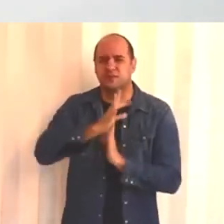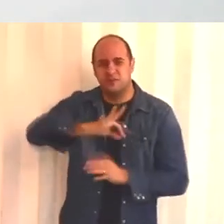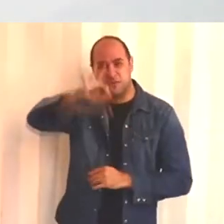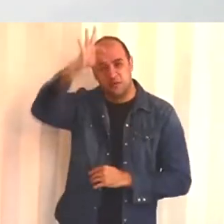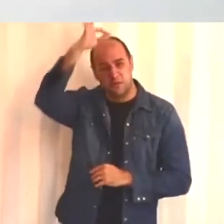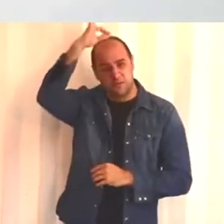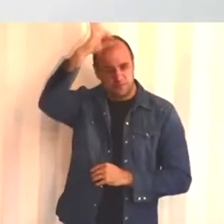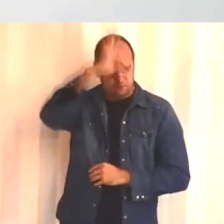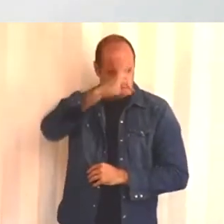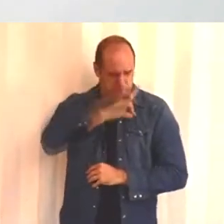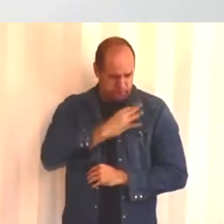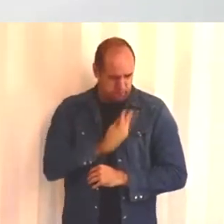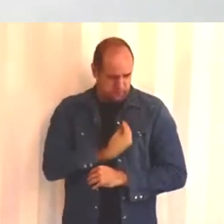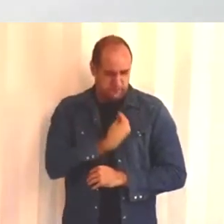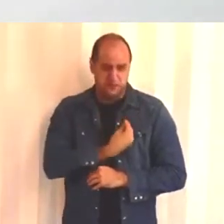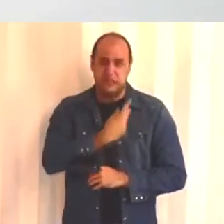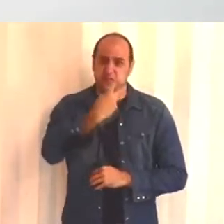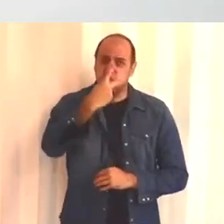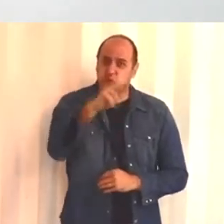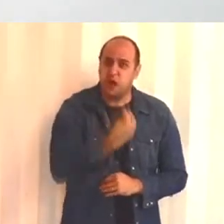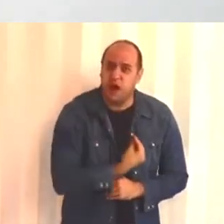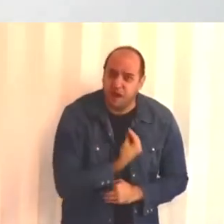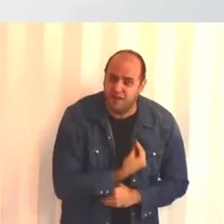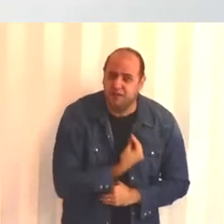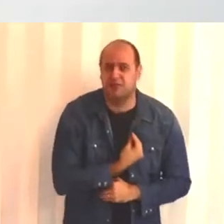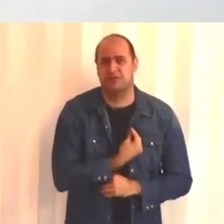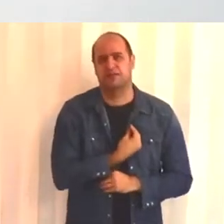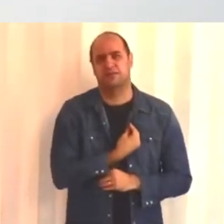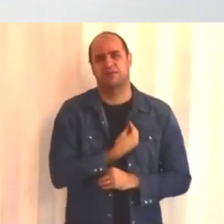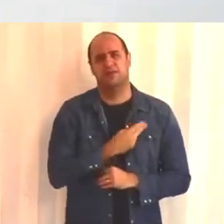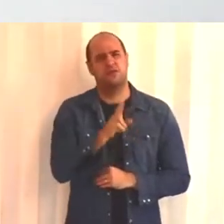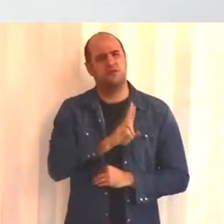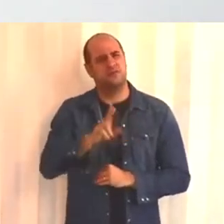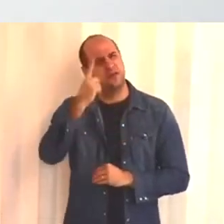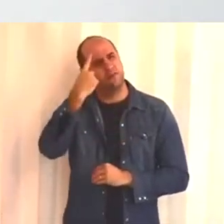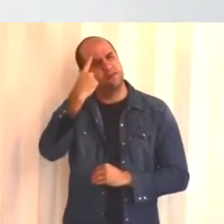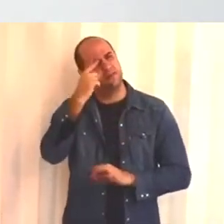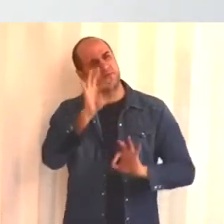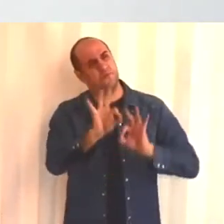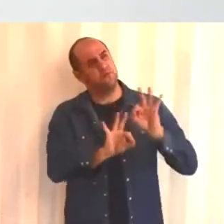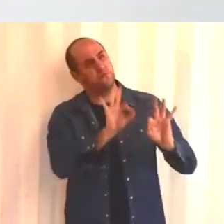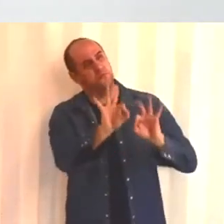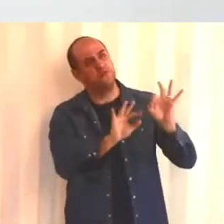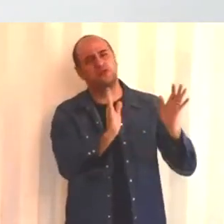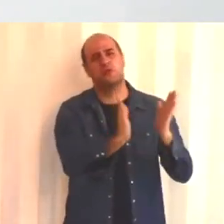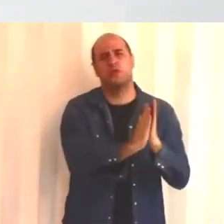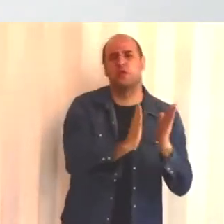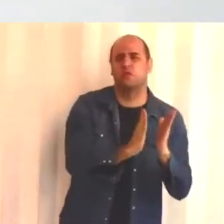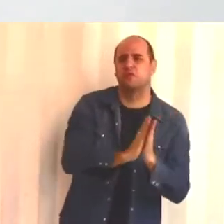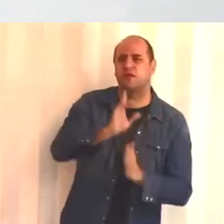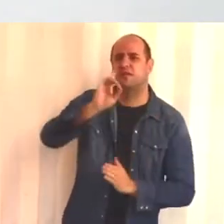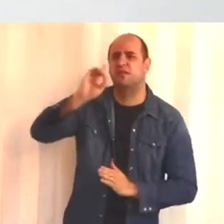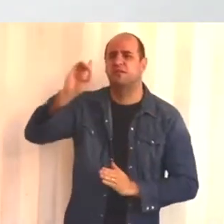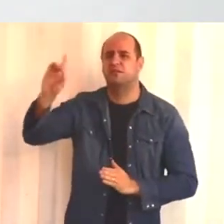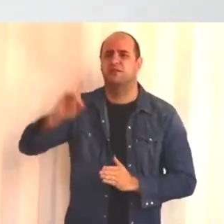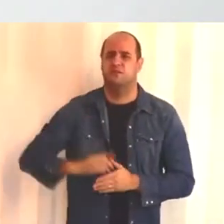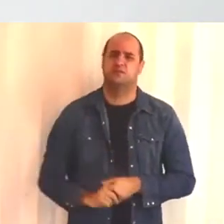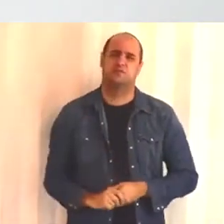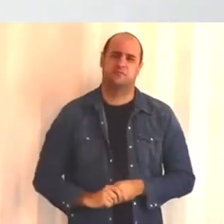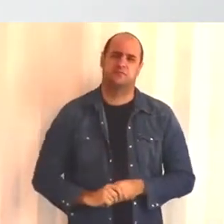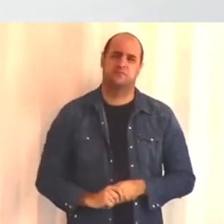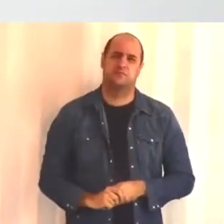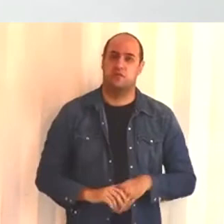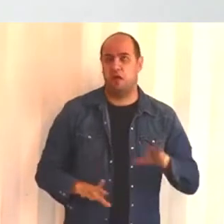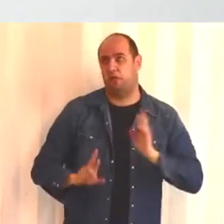mensagem no meu e no seu coração nessa manhã. No que sentido? Qual motivo eu tenho para louvar a Deus? E aí alguns podem